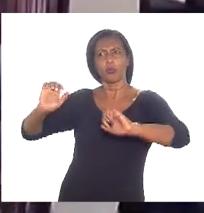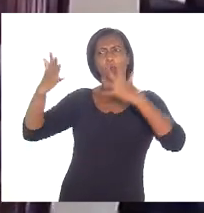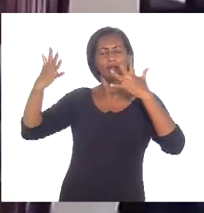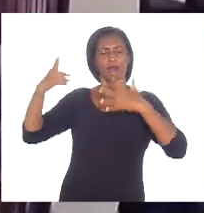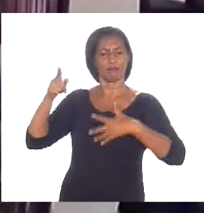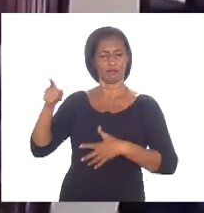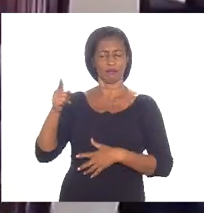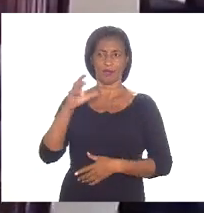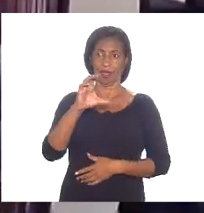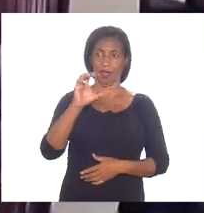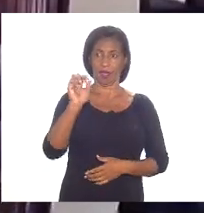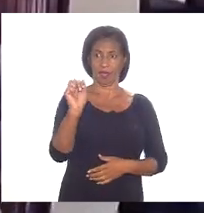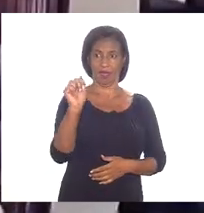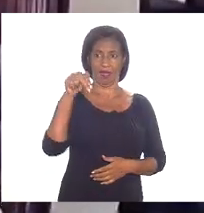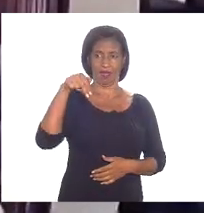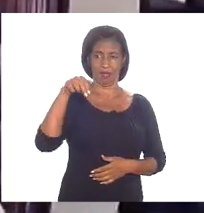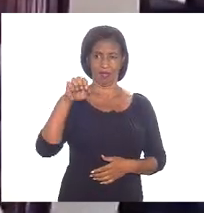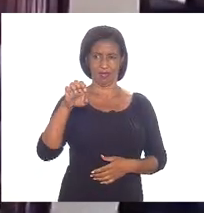O Canecão